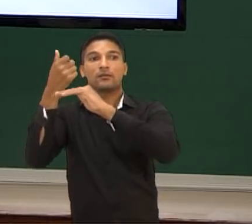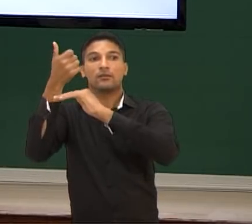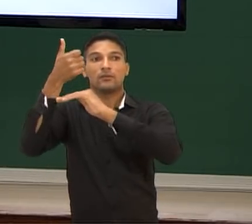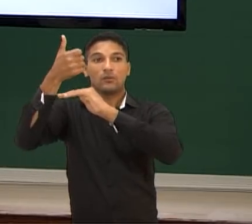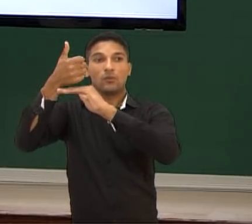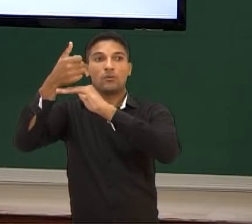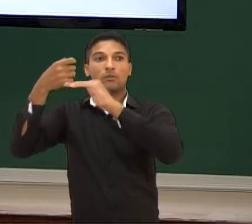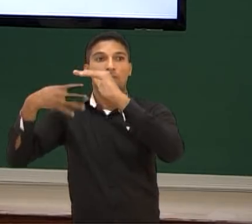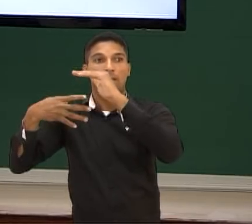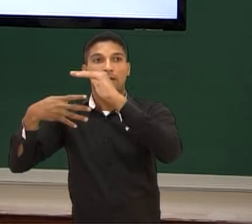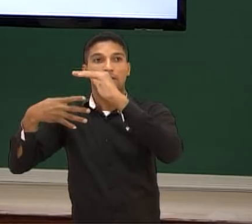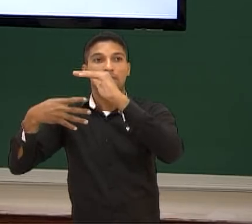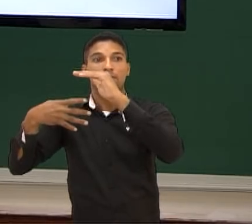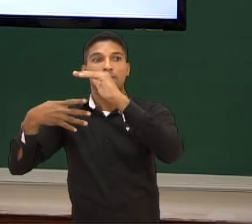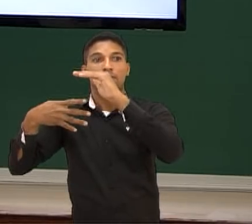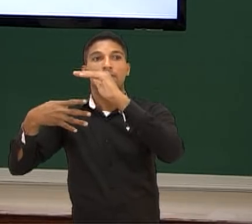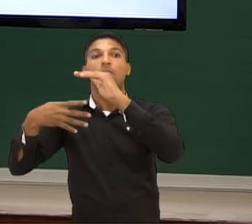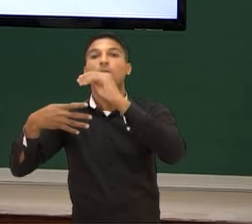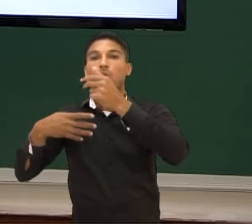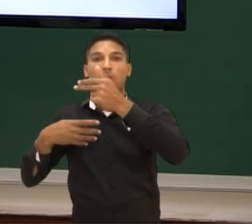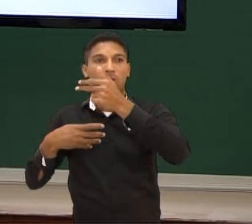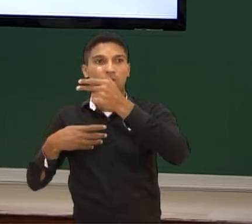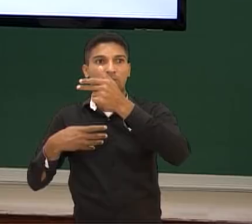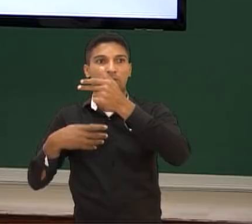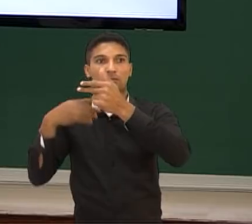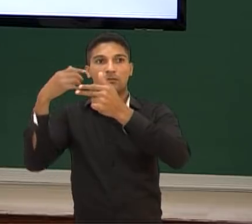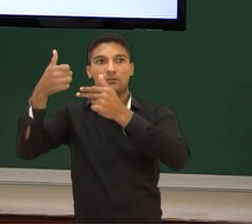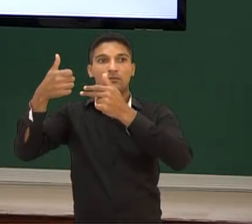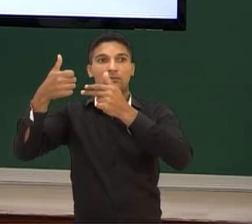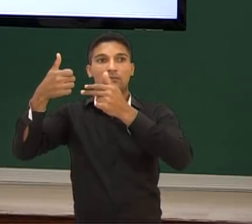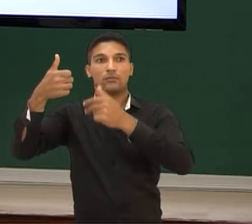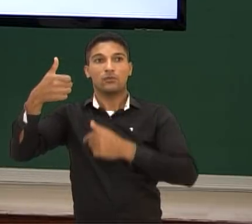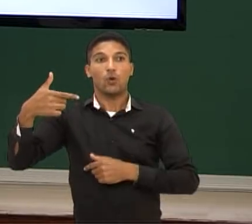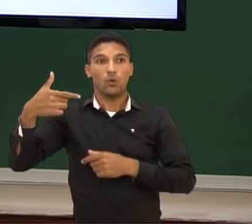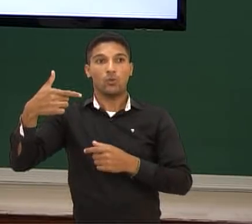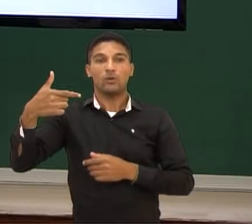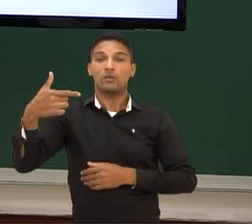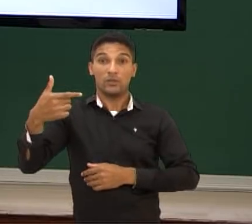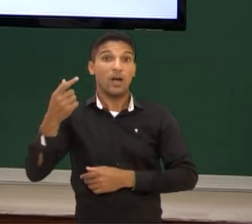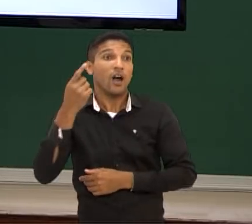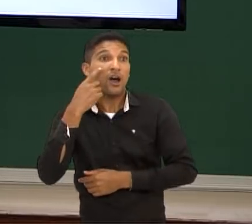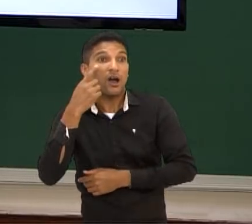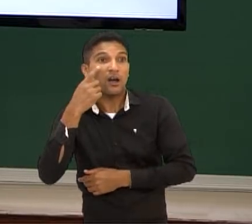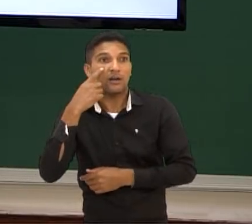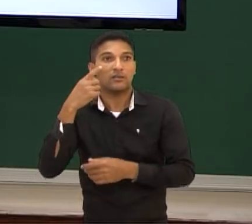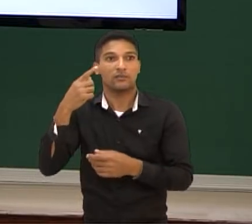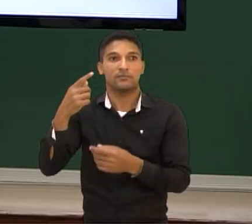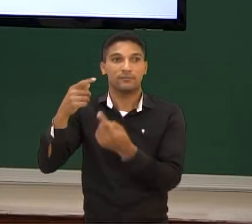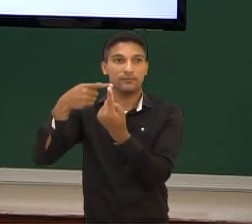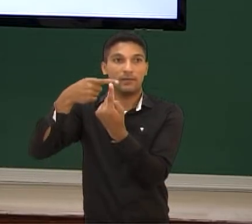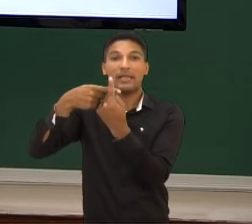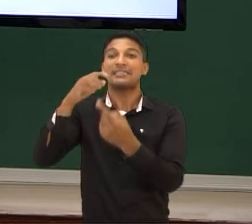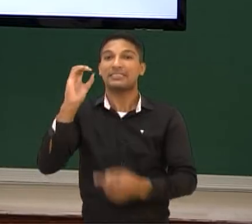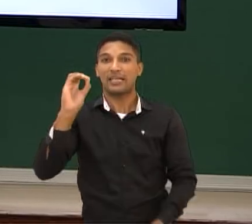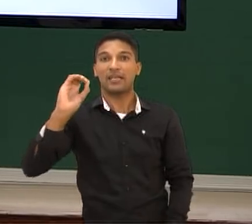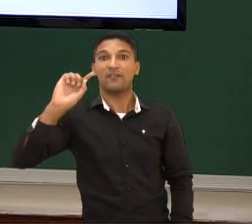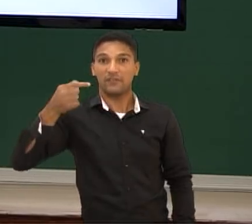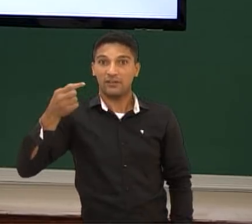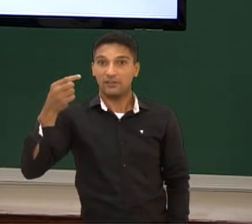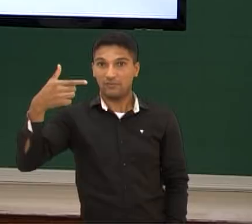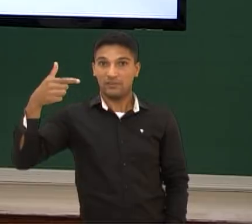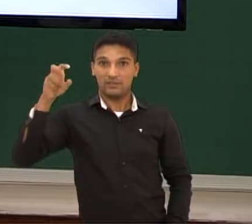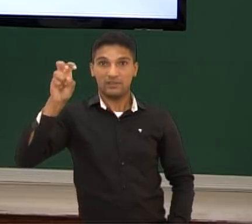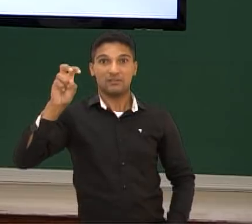que é 0,25, porque R$1 para 4 pessoas não é 25 centavos para cada uma? Vocês já sabem. Então, 12